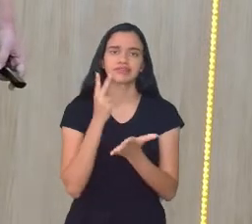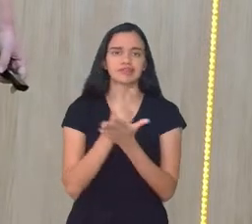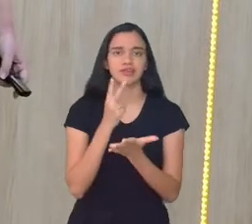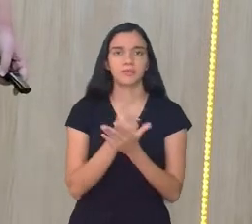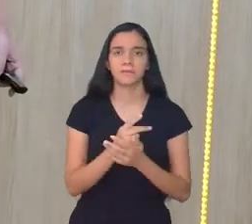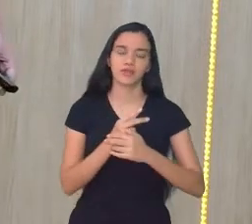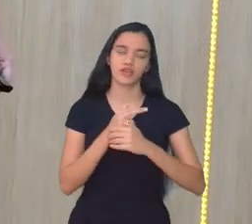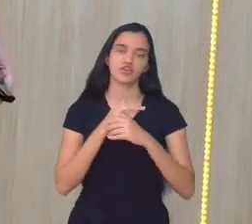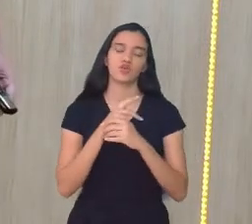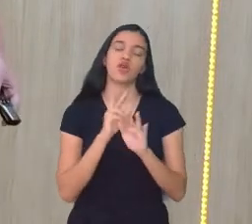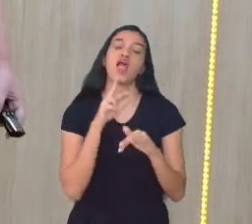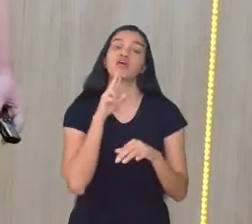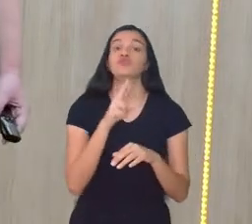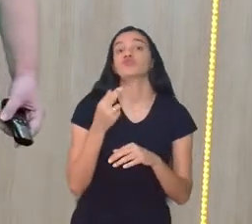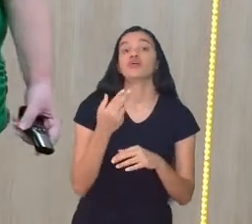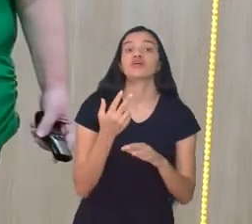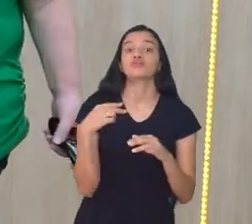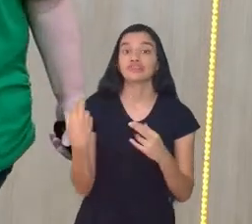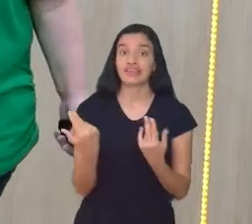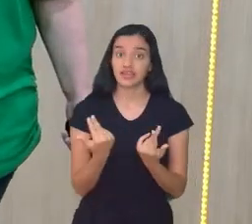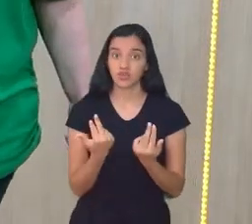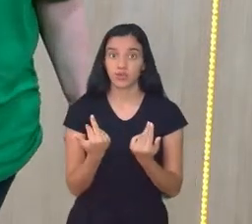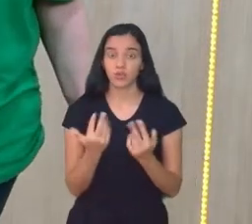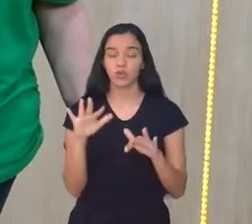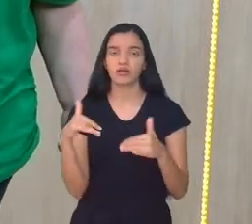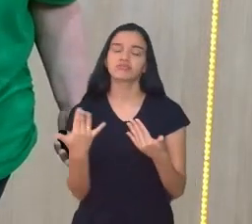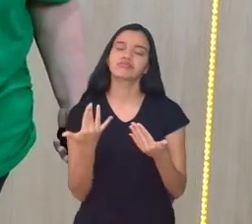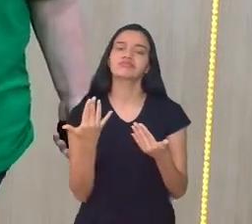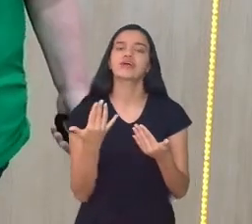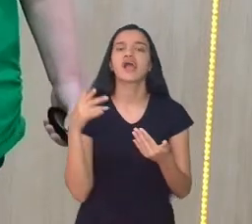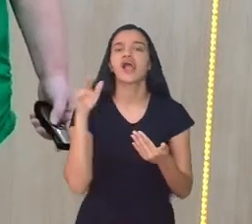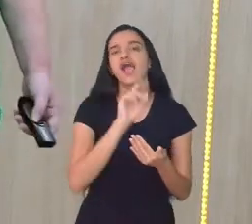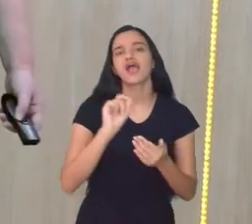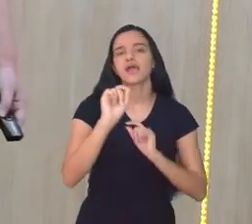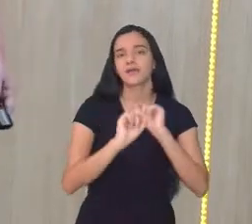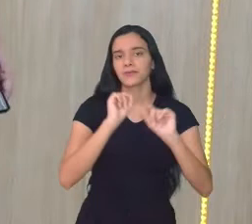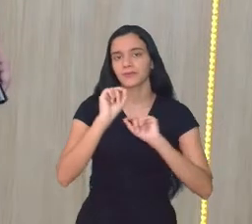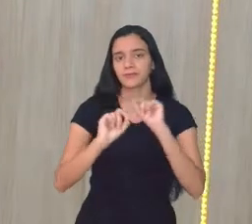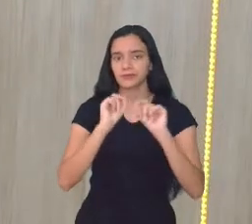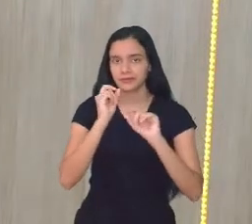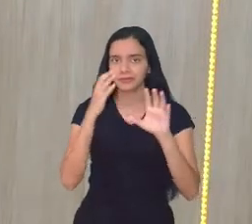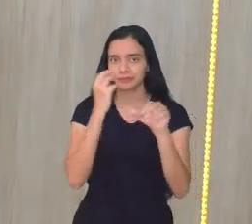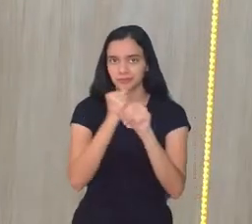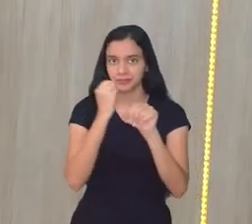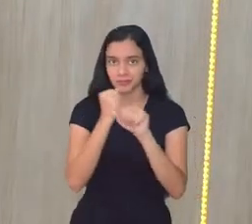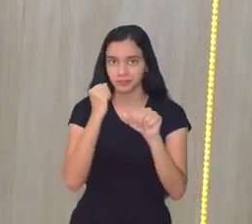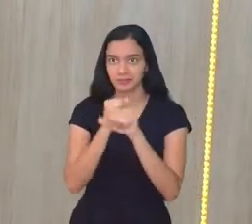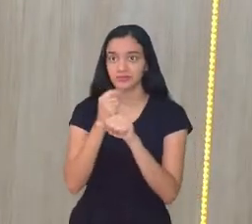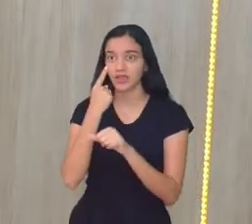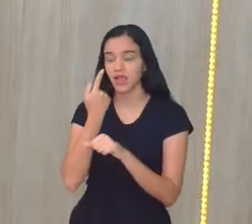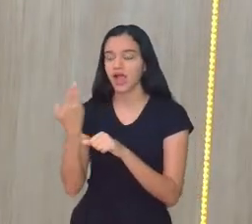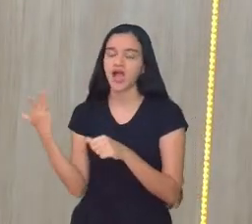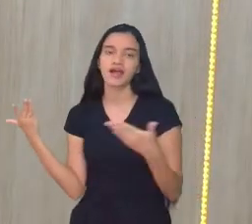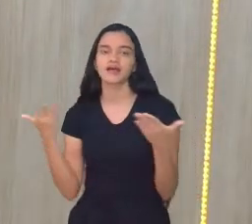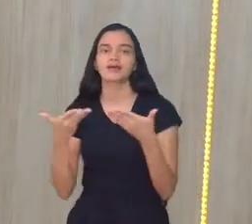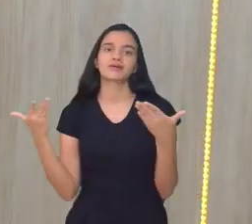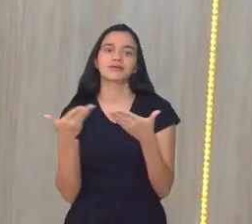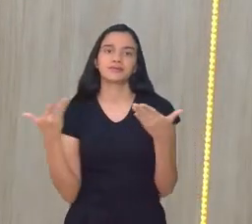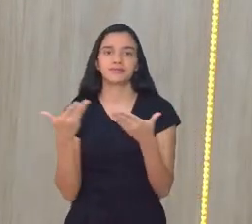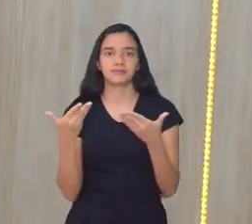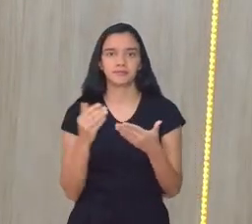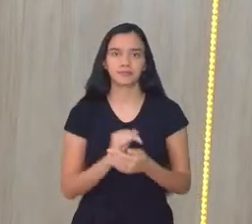mesmo valor. Por quê? Porque o 1 é o elemento neutro dessas operações. Bom, agora bora para o